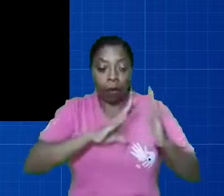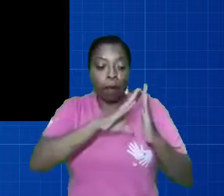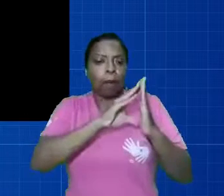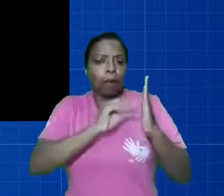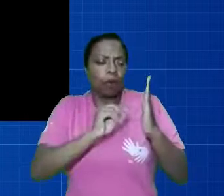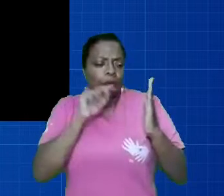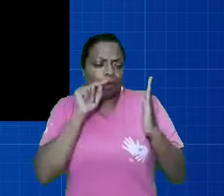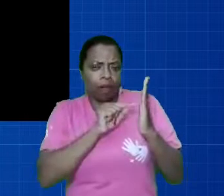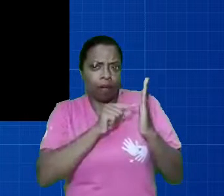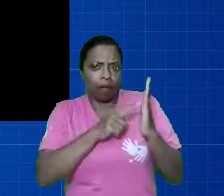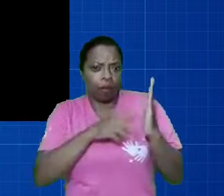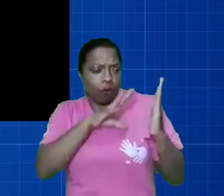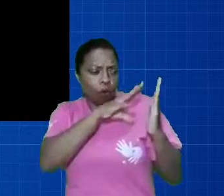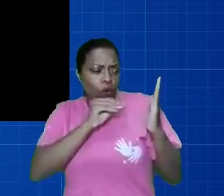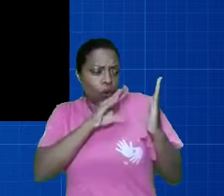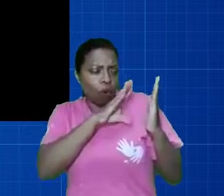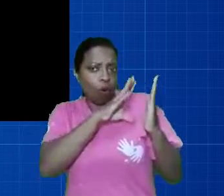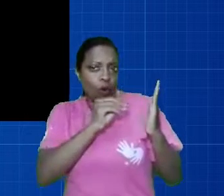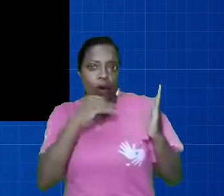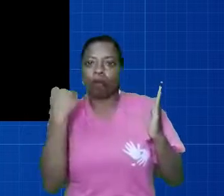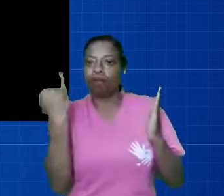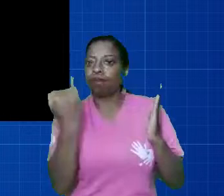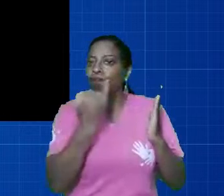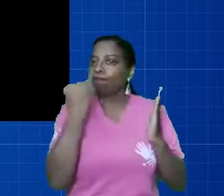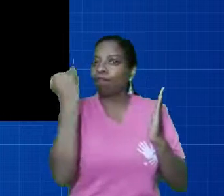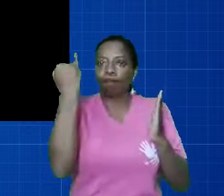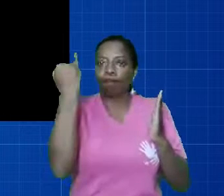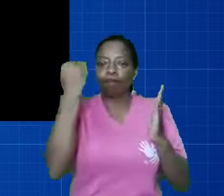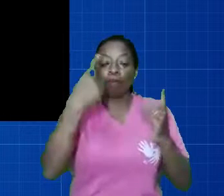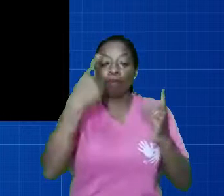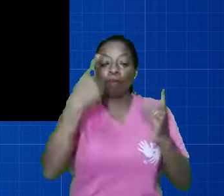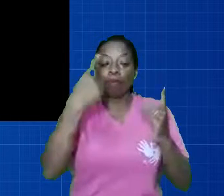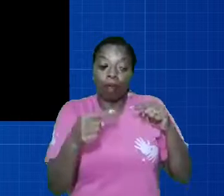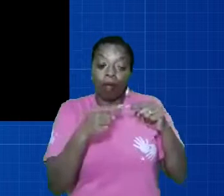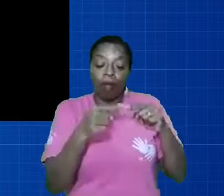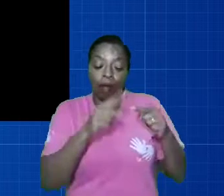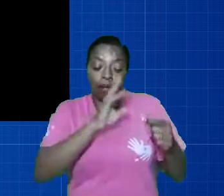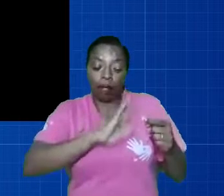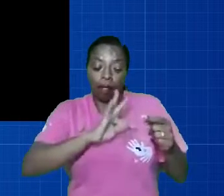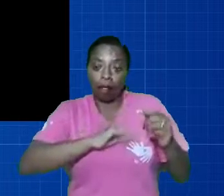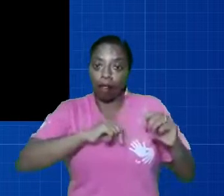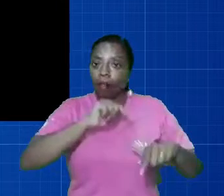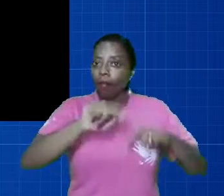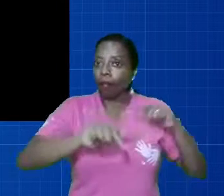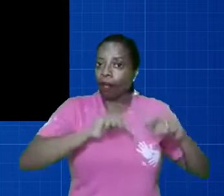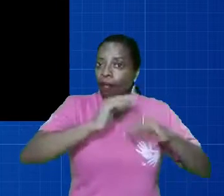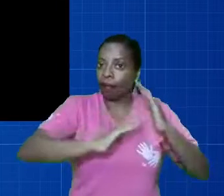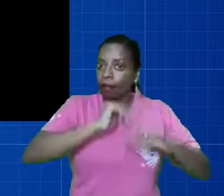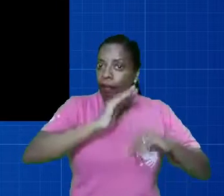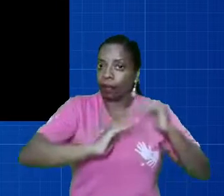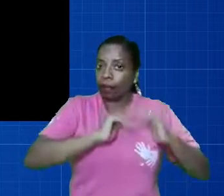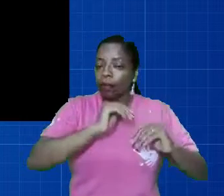importante. Né? Então, muitas vezes, os alunos, os estudantes, replicavam